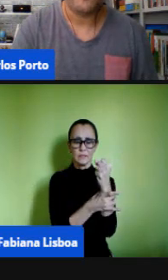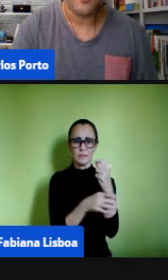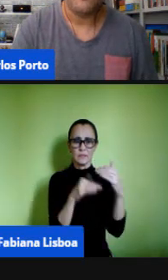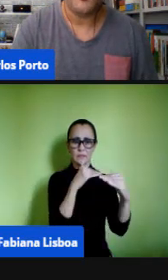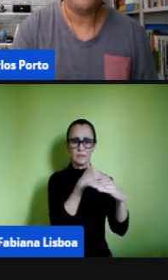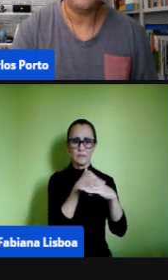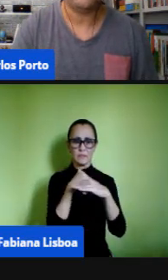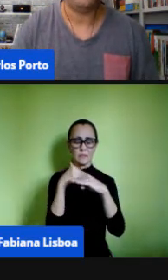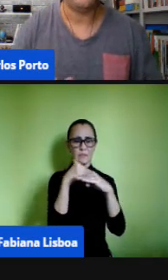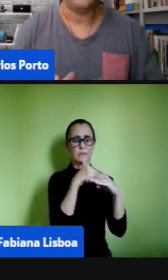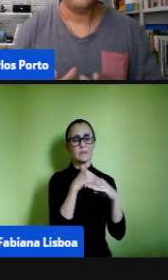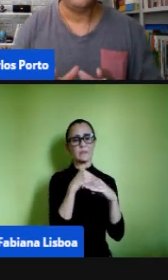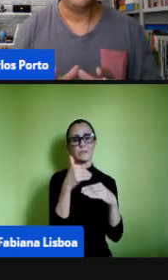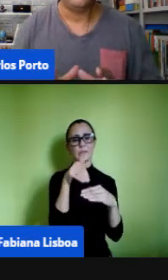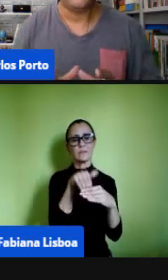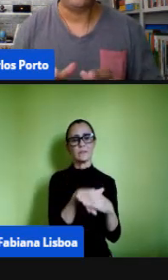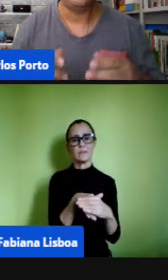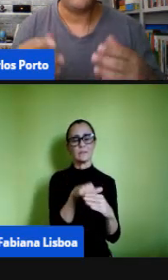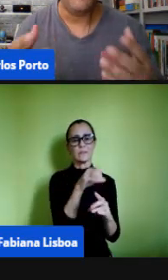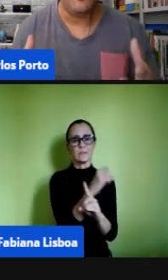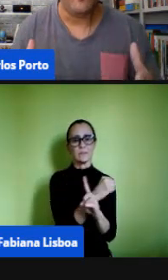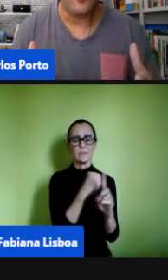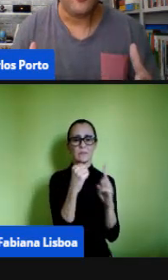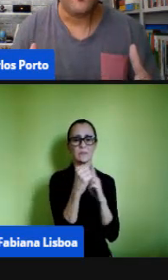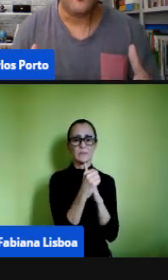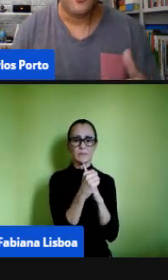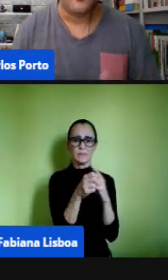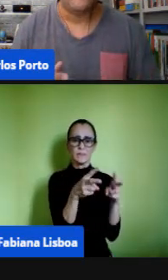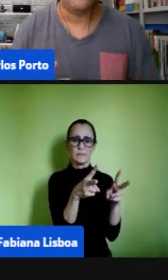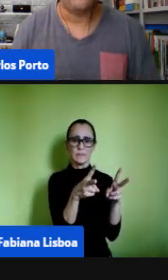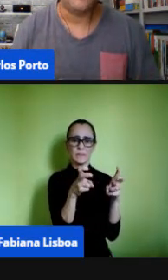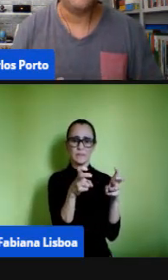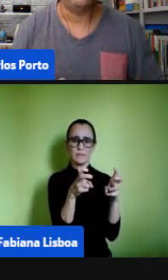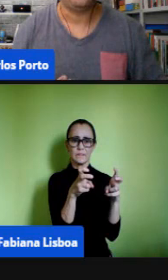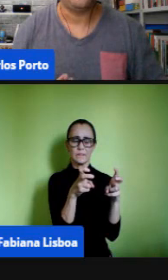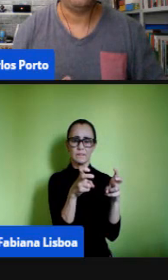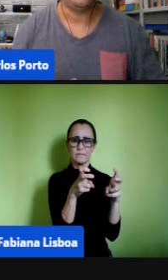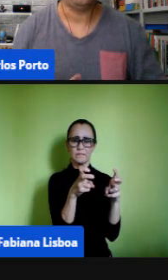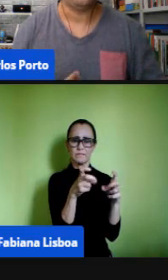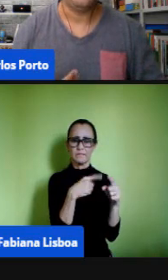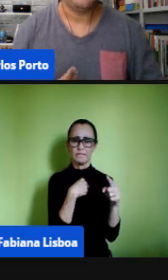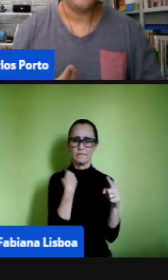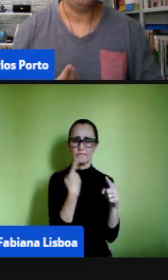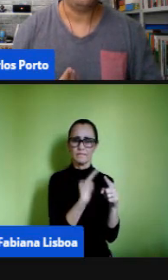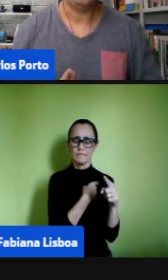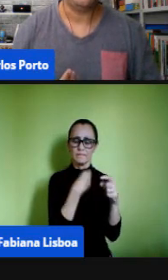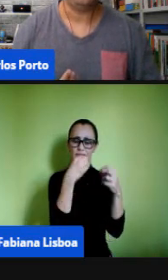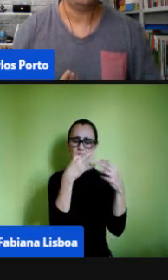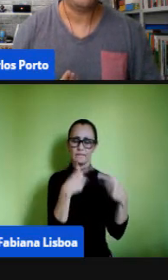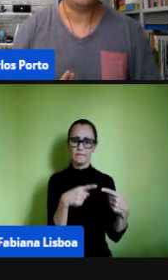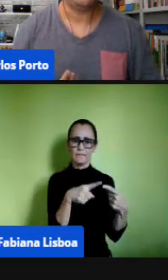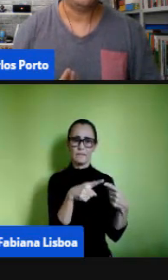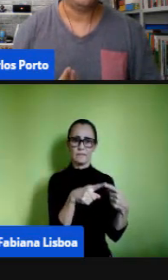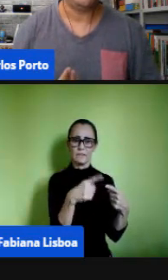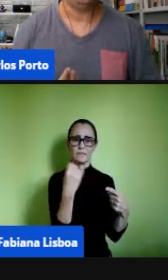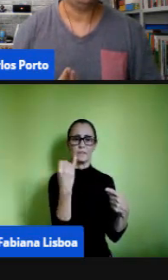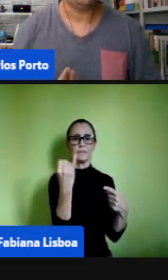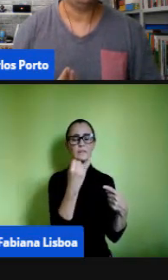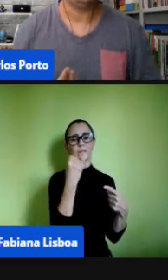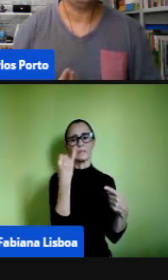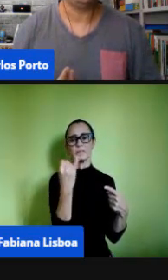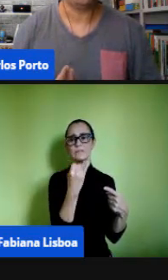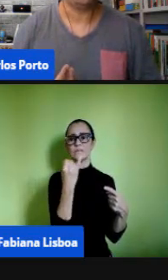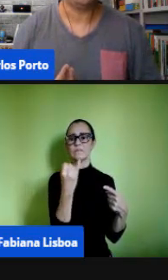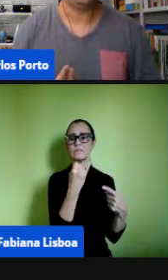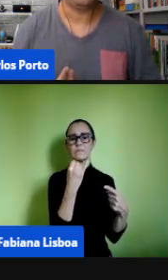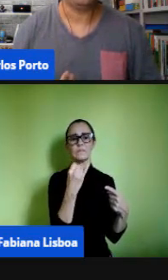sociedade. Perceba, rapidamente, nós falamos sobre a importância de